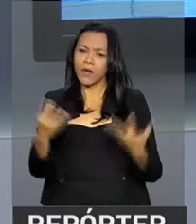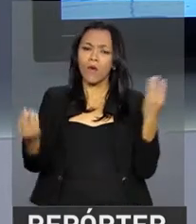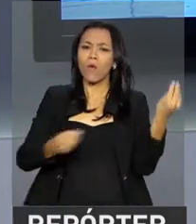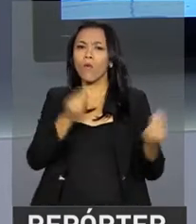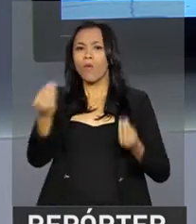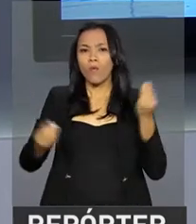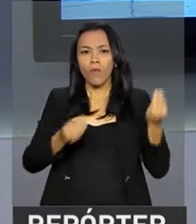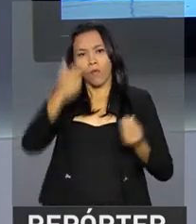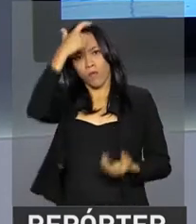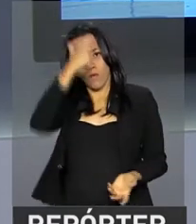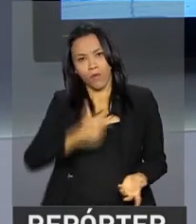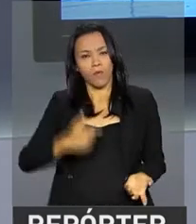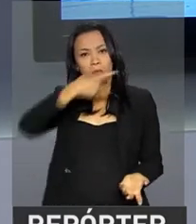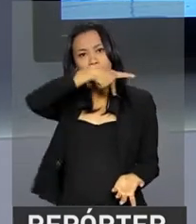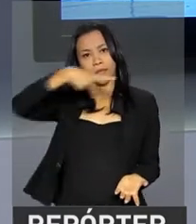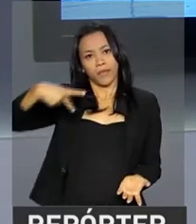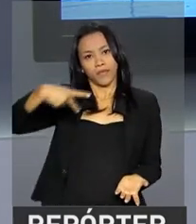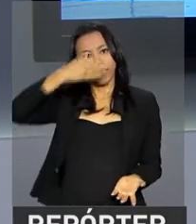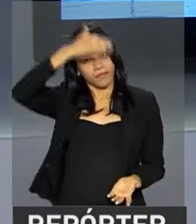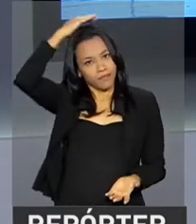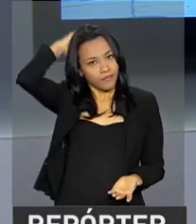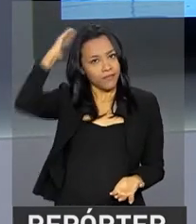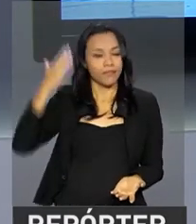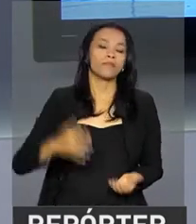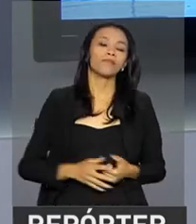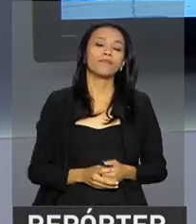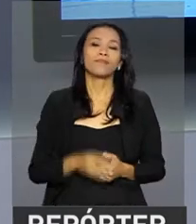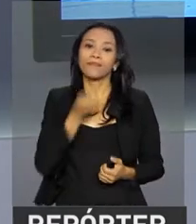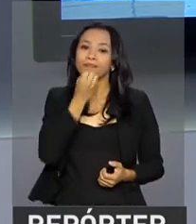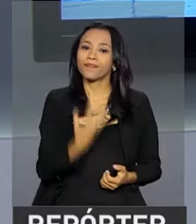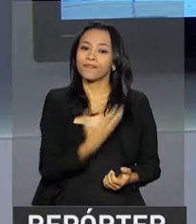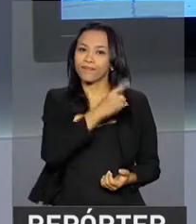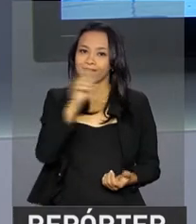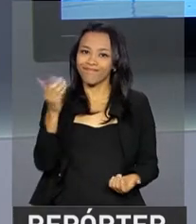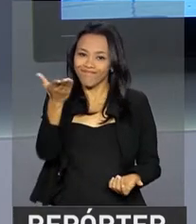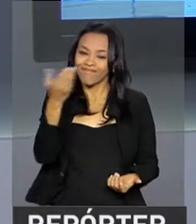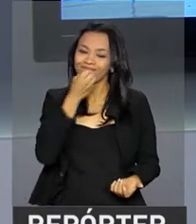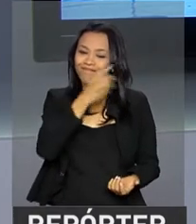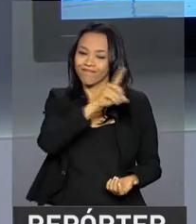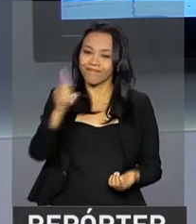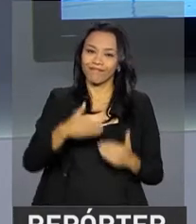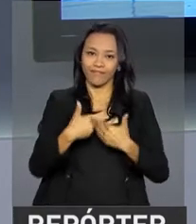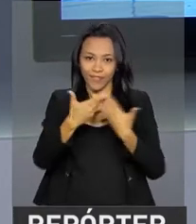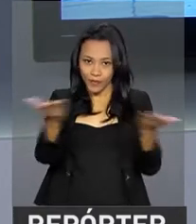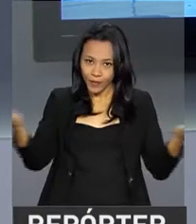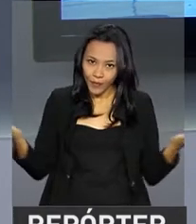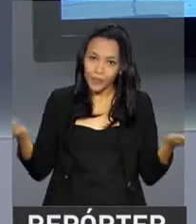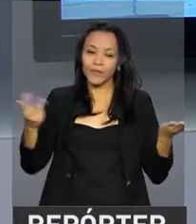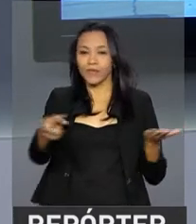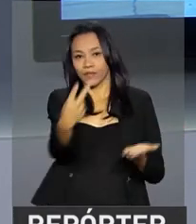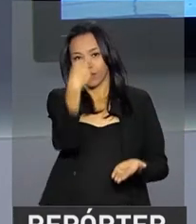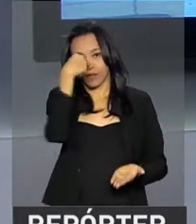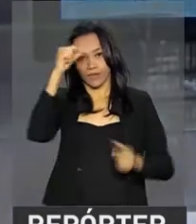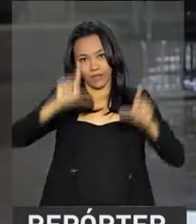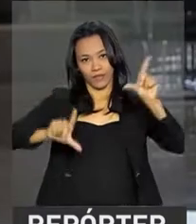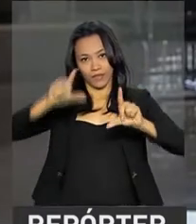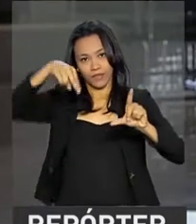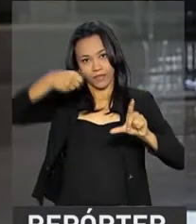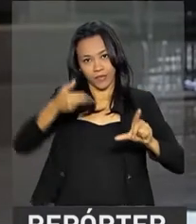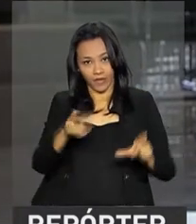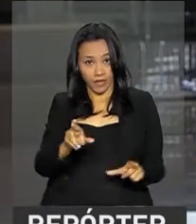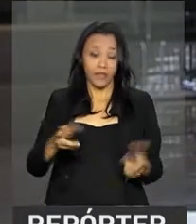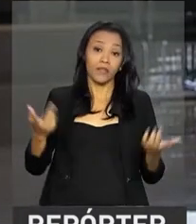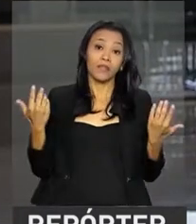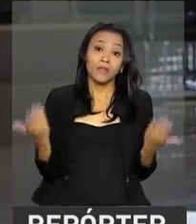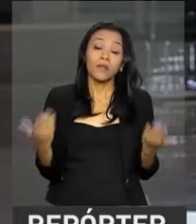temer olá bom dia pra você relata essa bom dia bom dia a todos que nos assistem na tv nbr olha